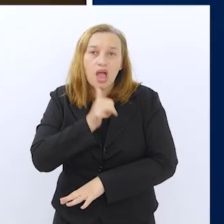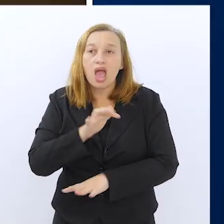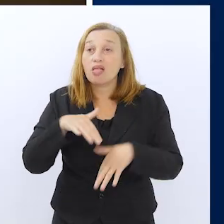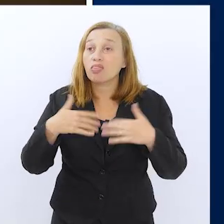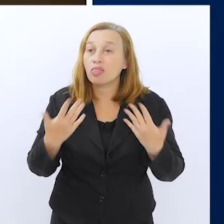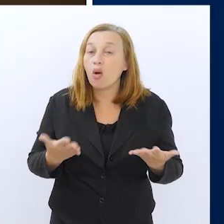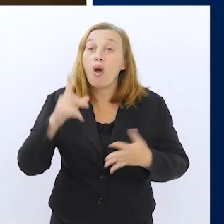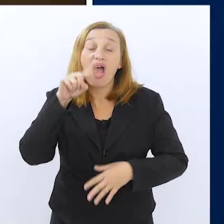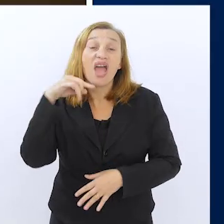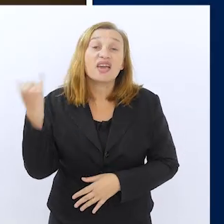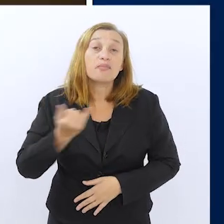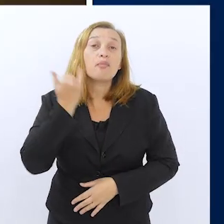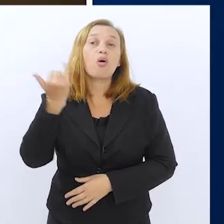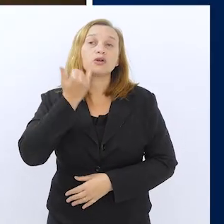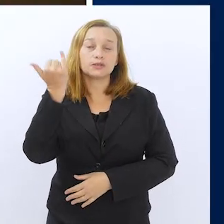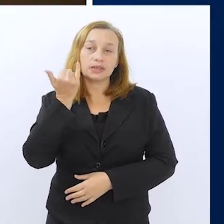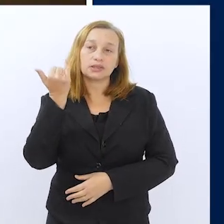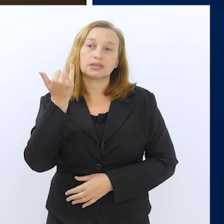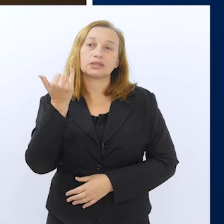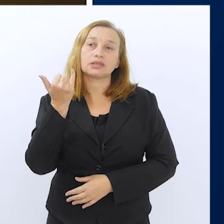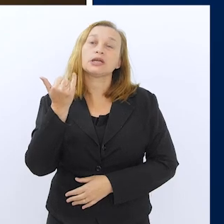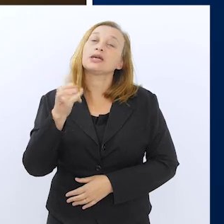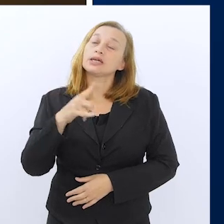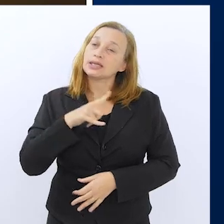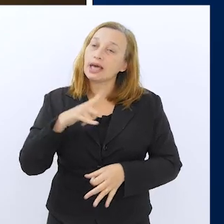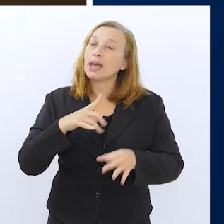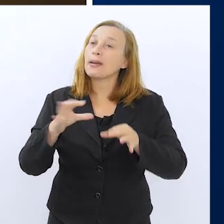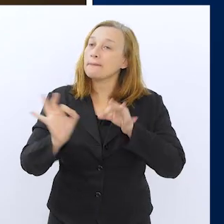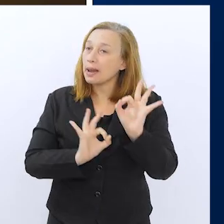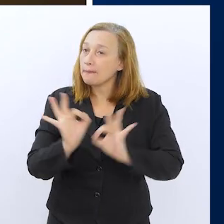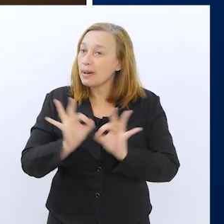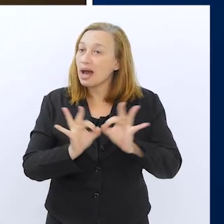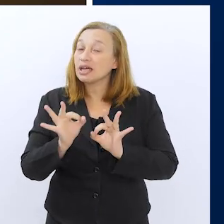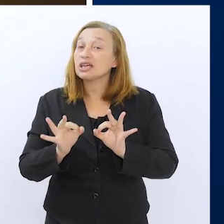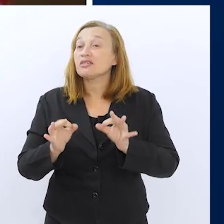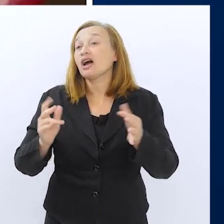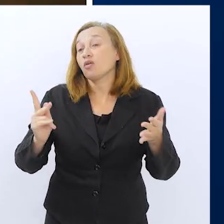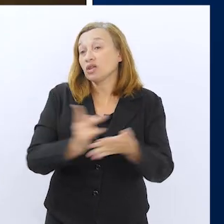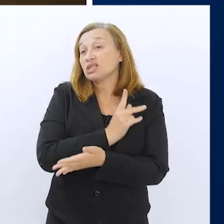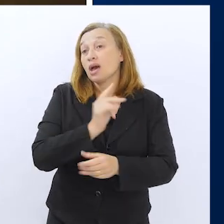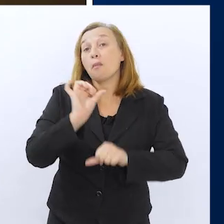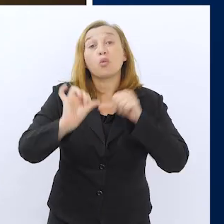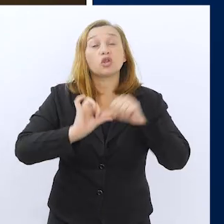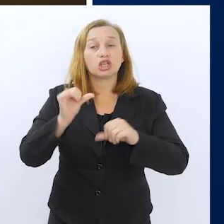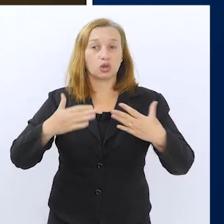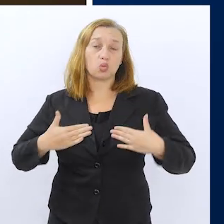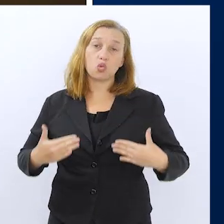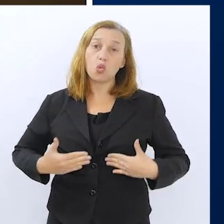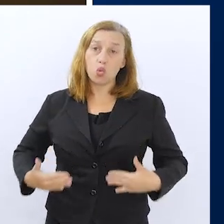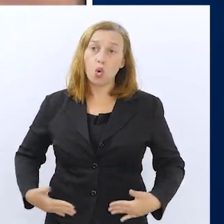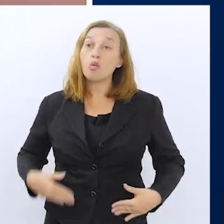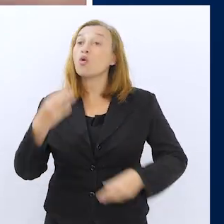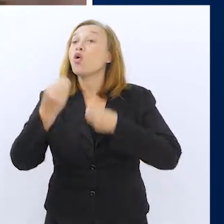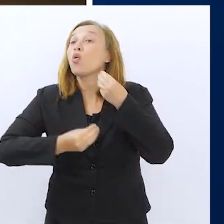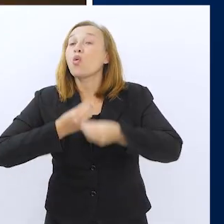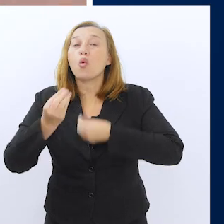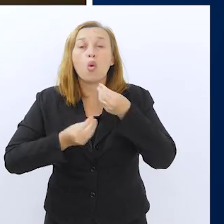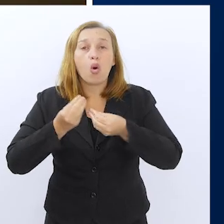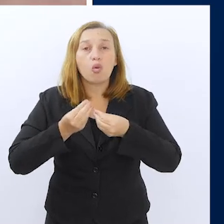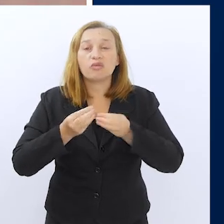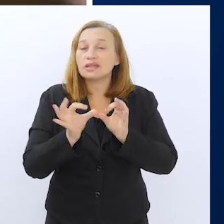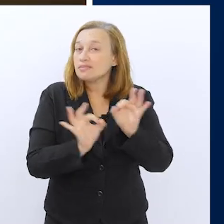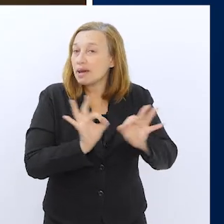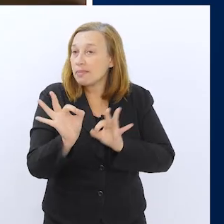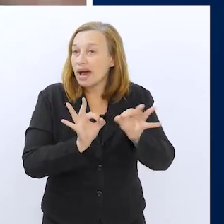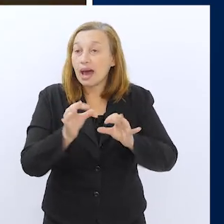Então, é importante que ela tenha isso esperado, de que vão acontecer mudanças, como que vai ter